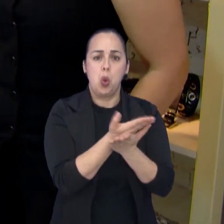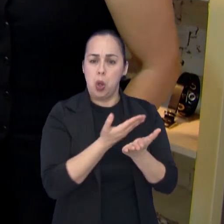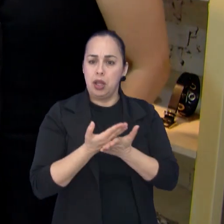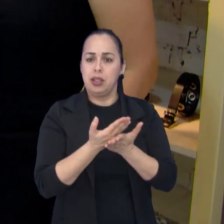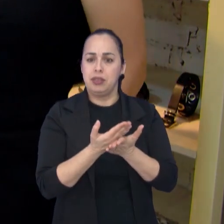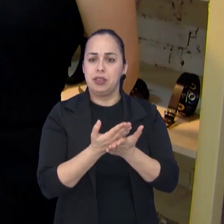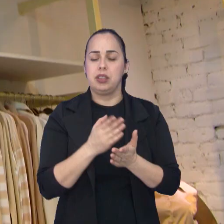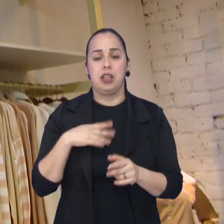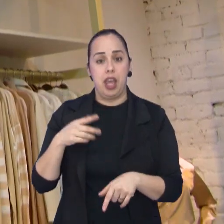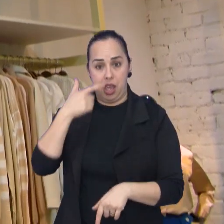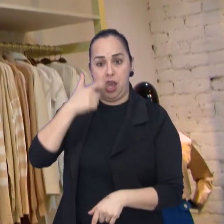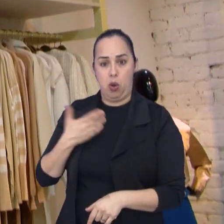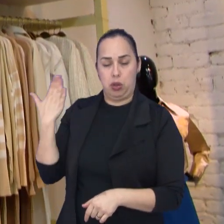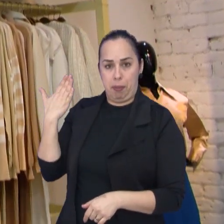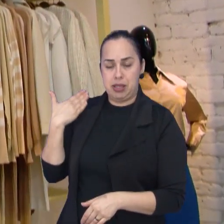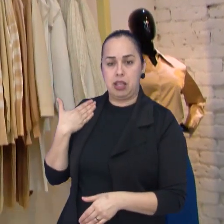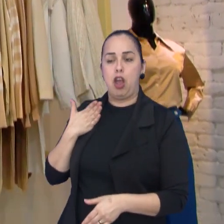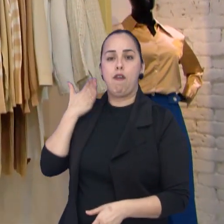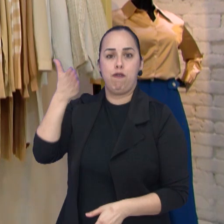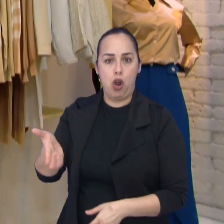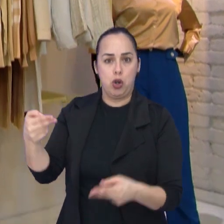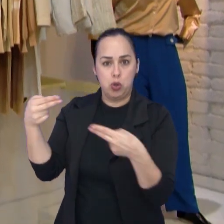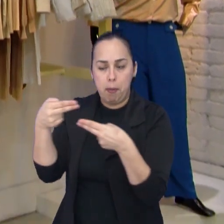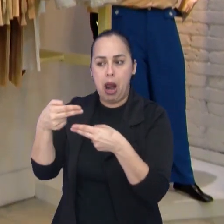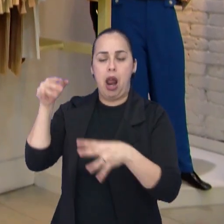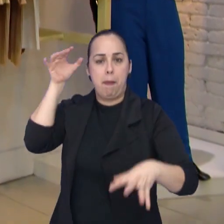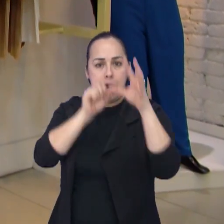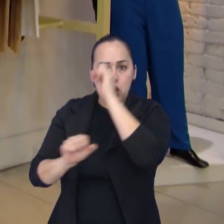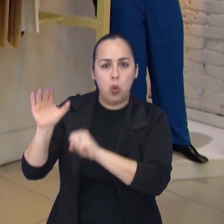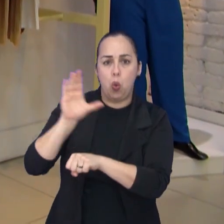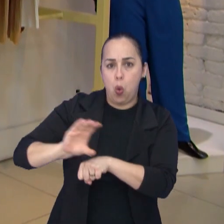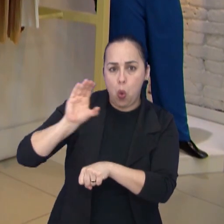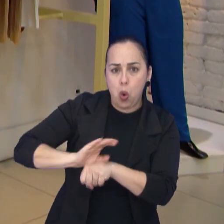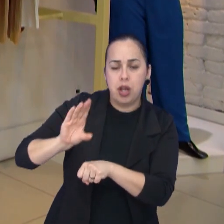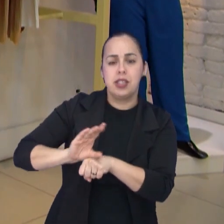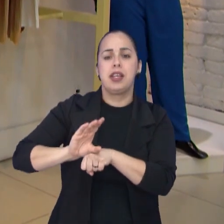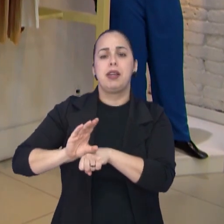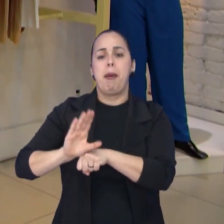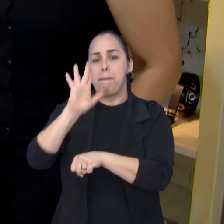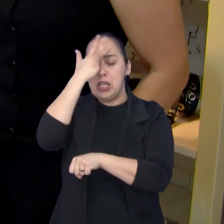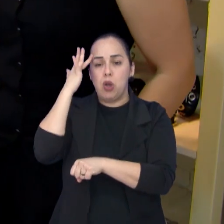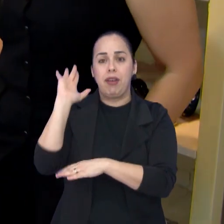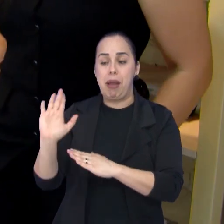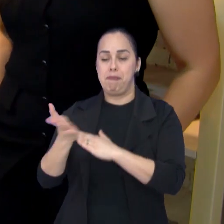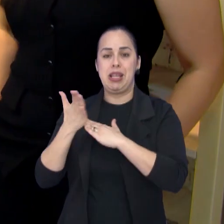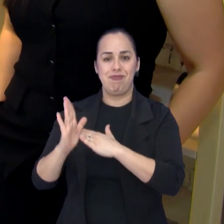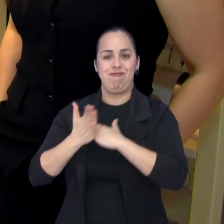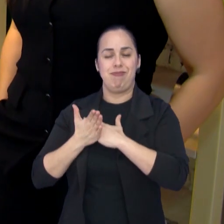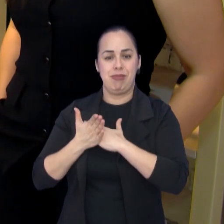Eu corri muito atrás no comecinho do Sebrae, né? Fazendo curso, correndo atrás de pessoas que poderiam me ensinar